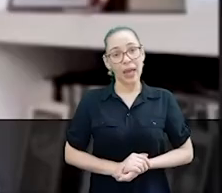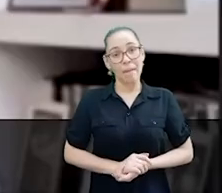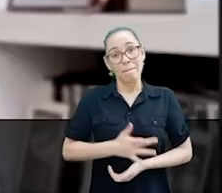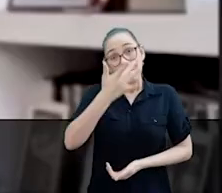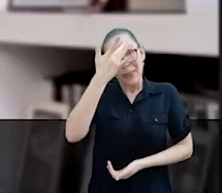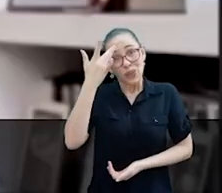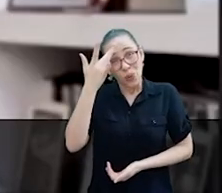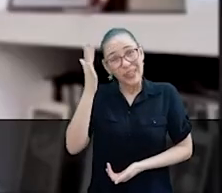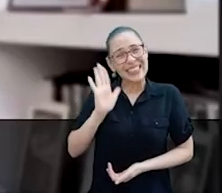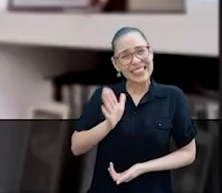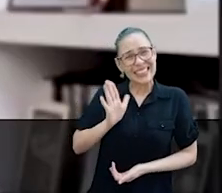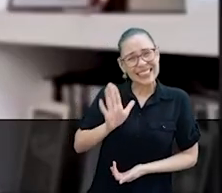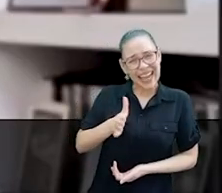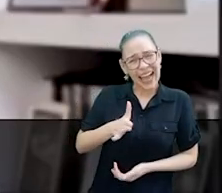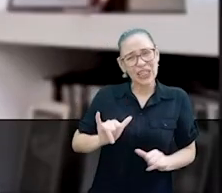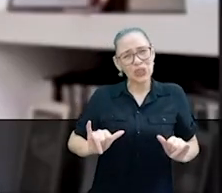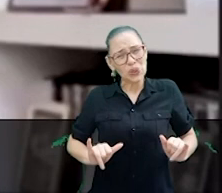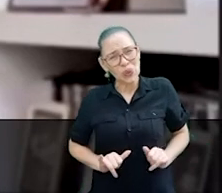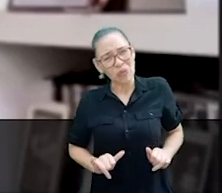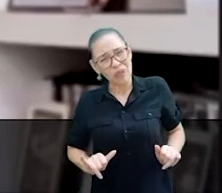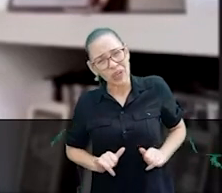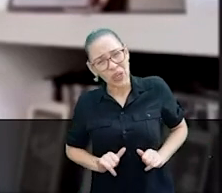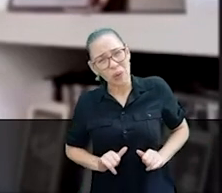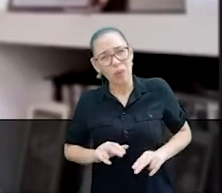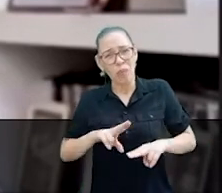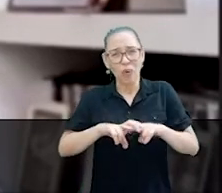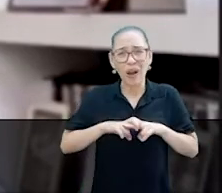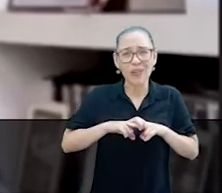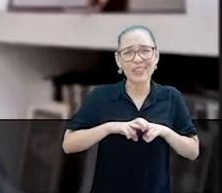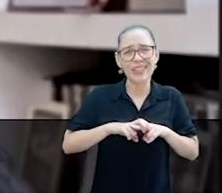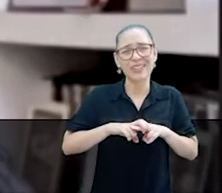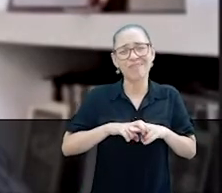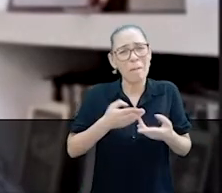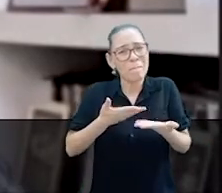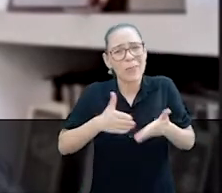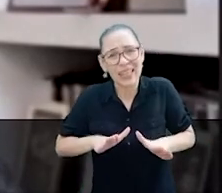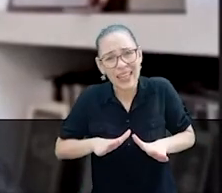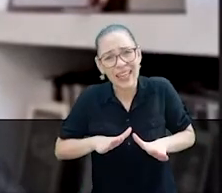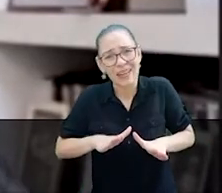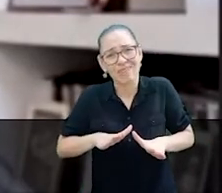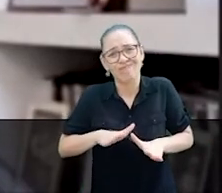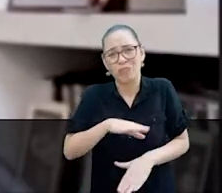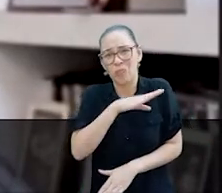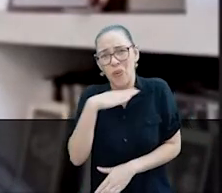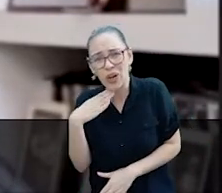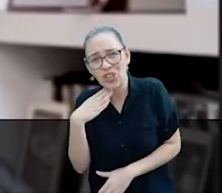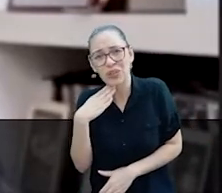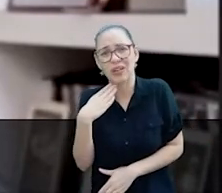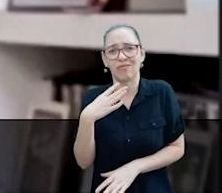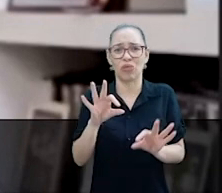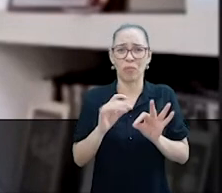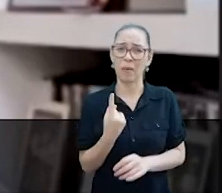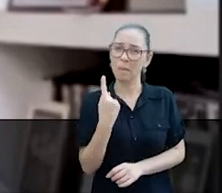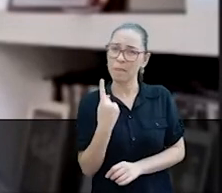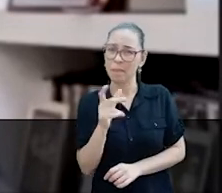Só quem já passou por uma situação como essa, já perdeu alguém nessas circunstâncias,